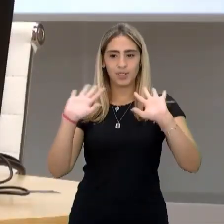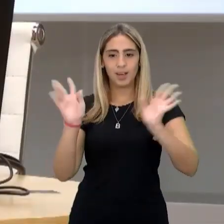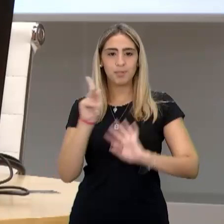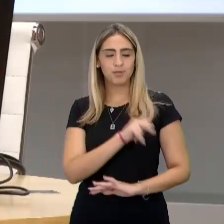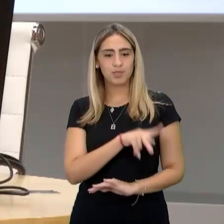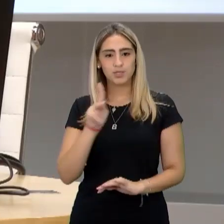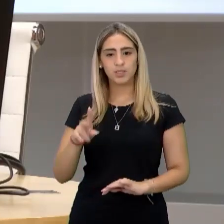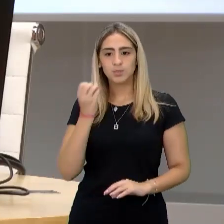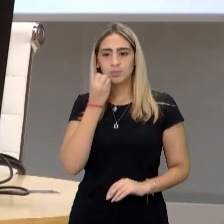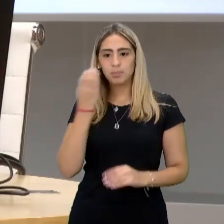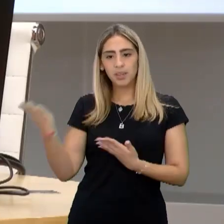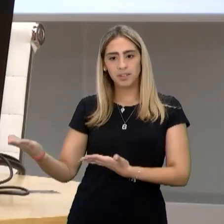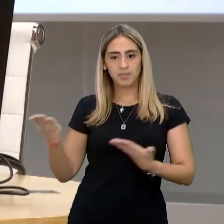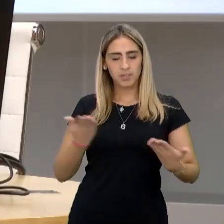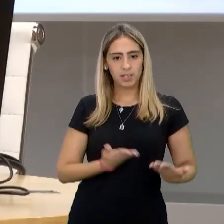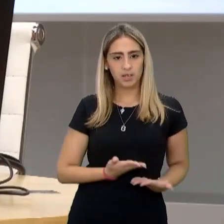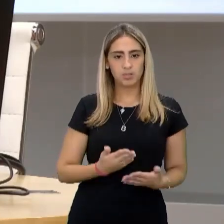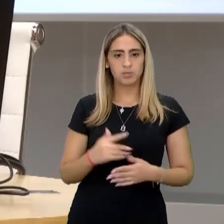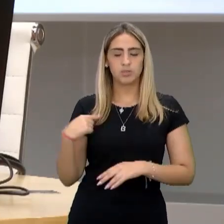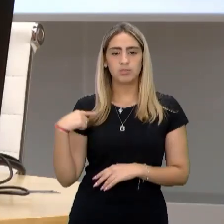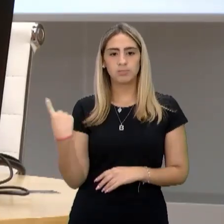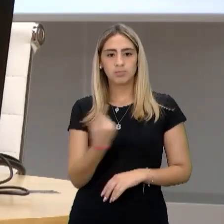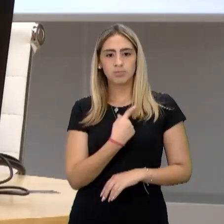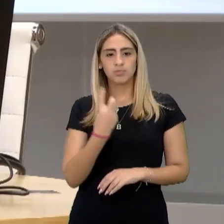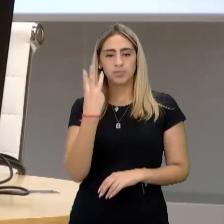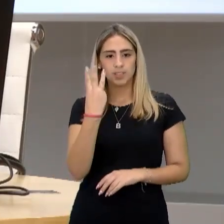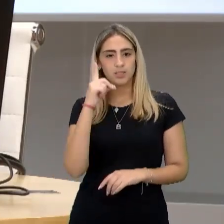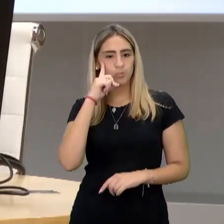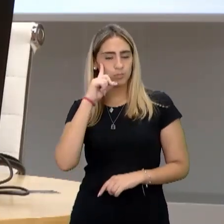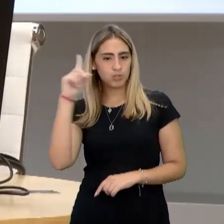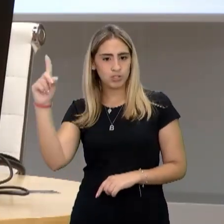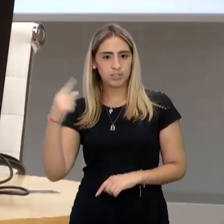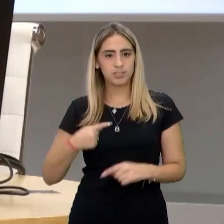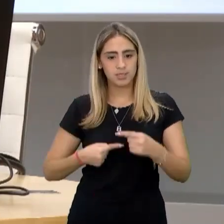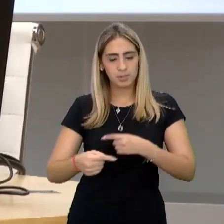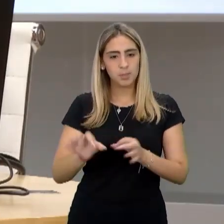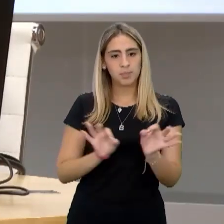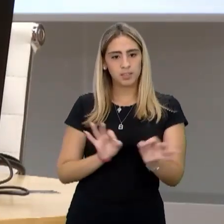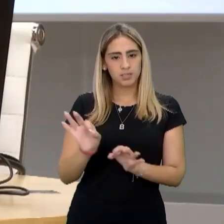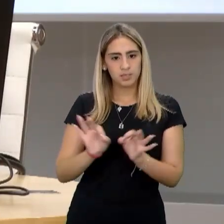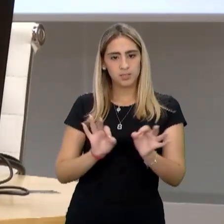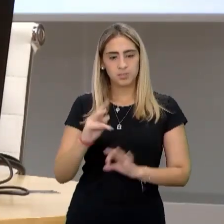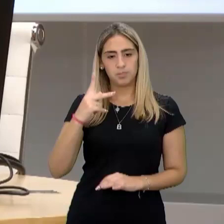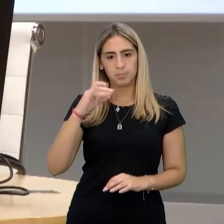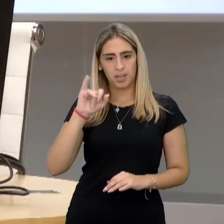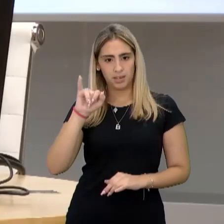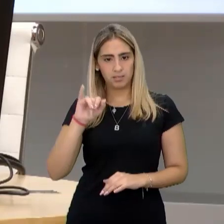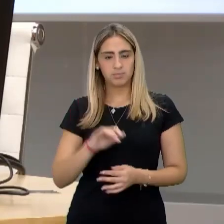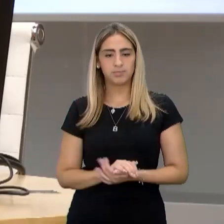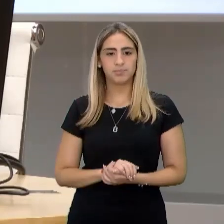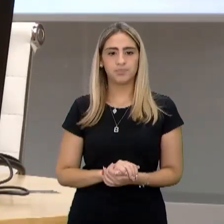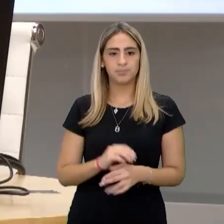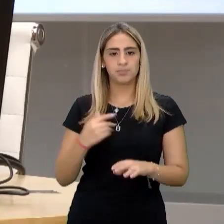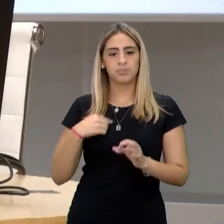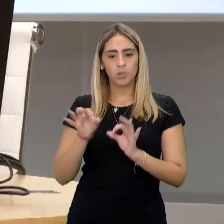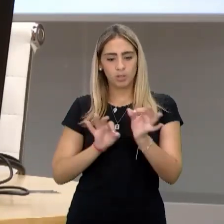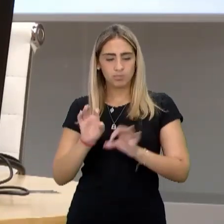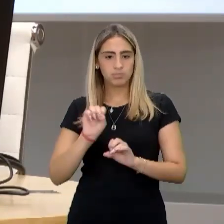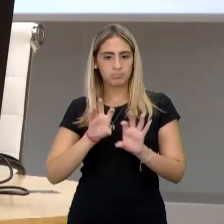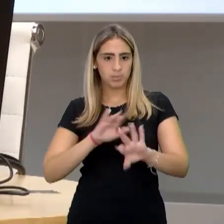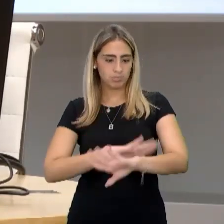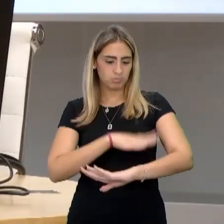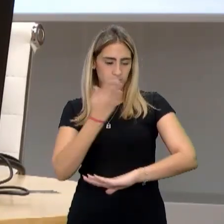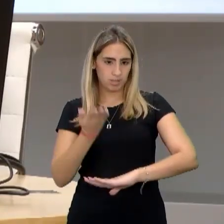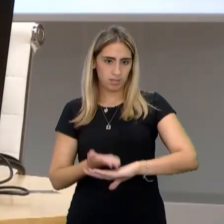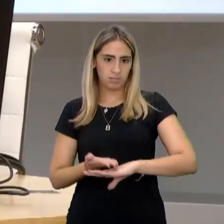Olá, professores, sejam todos muito bem-vindos aí ao nosso terceiro dia da Semana de Planejamento do PEI, né? Do Programa Ensino Integral.